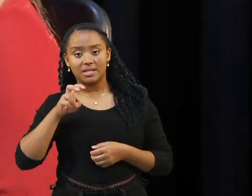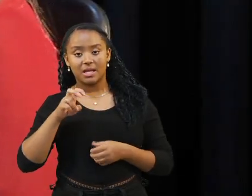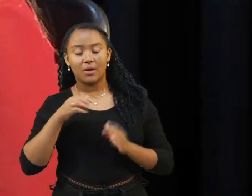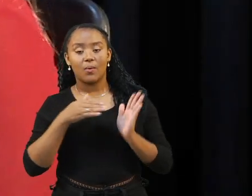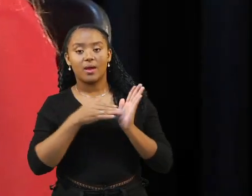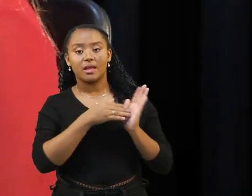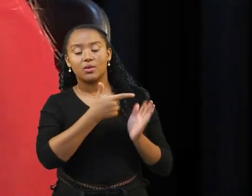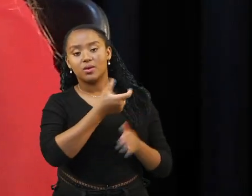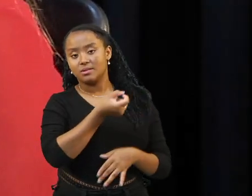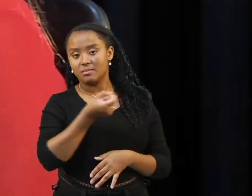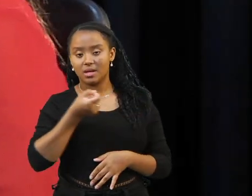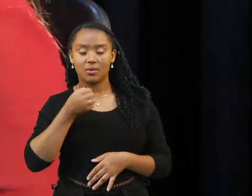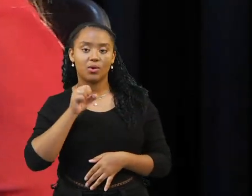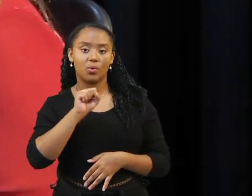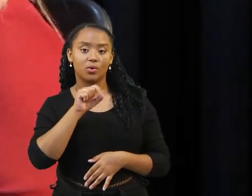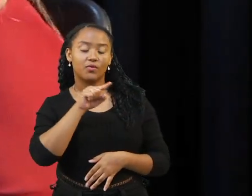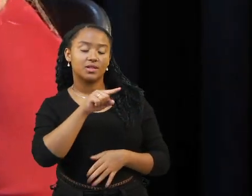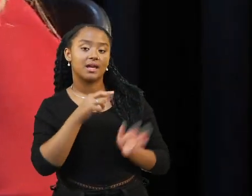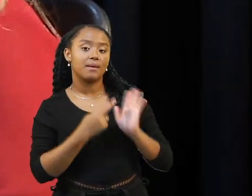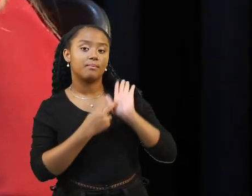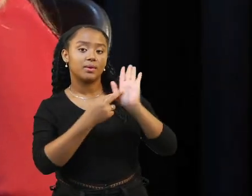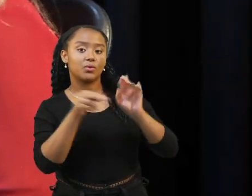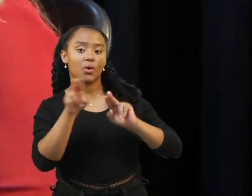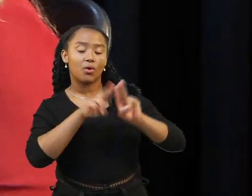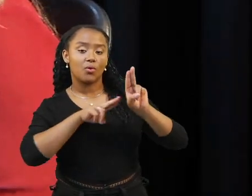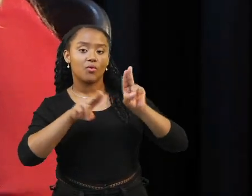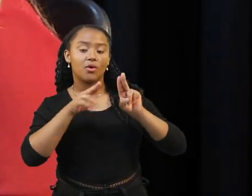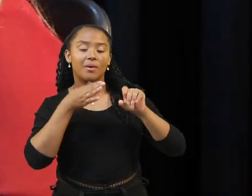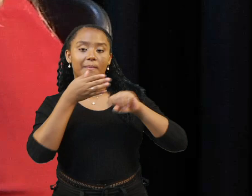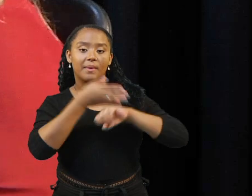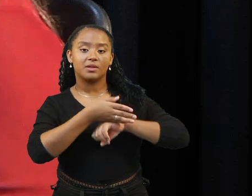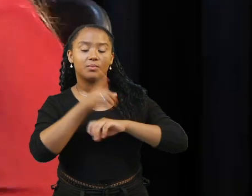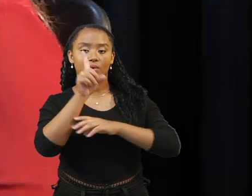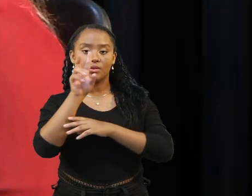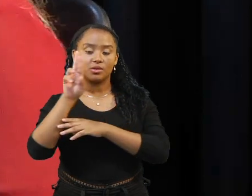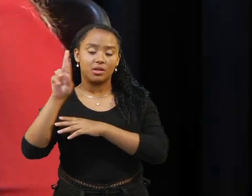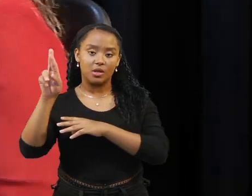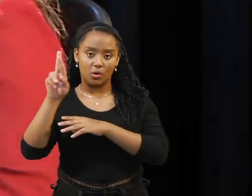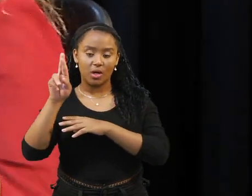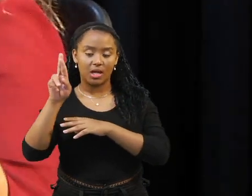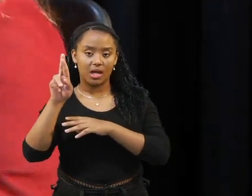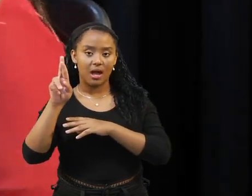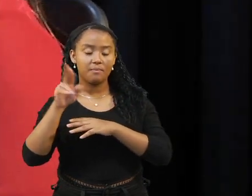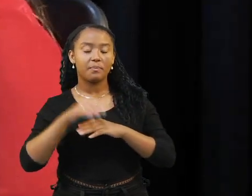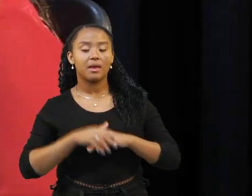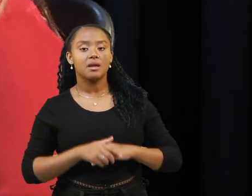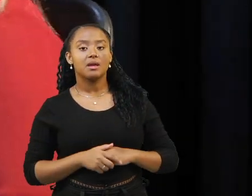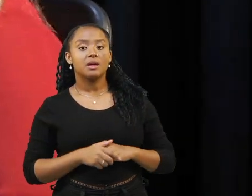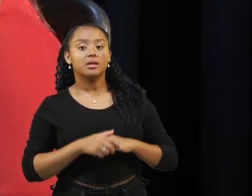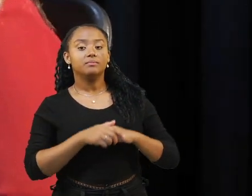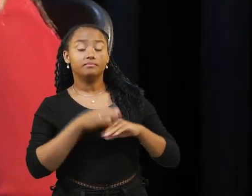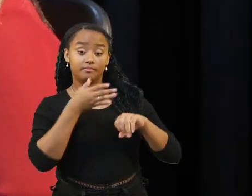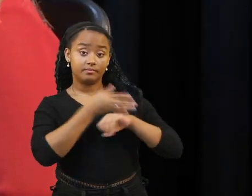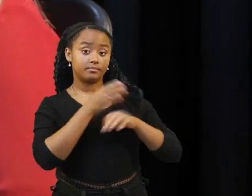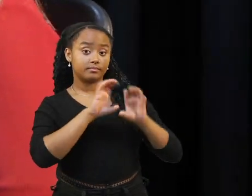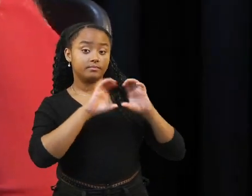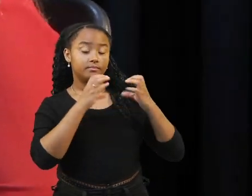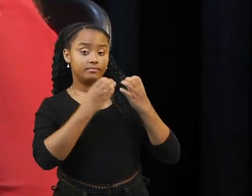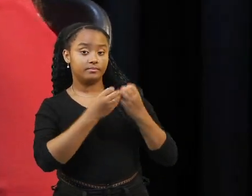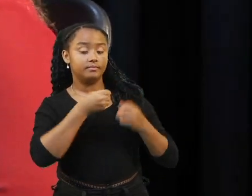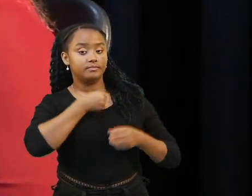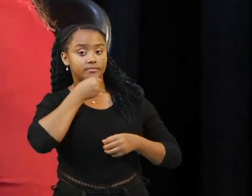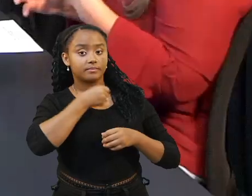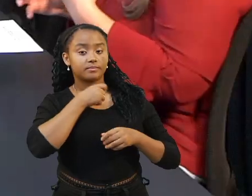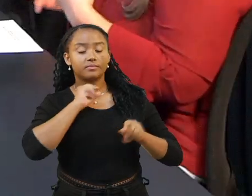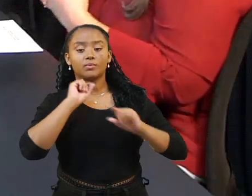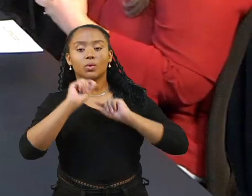2005 a 2008, representou a UFO como membro da diretoria nesse conselho também. Isso. O